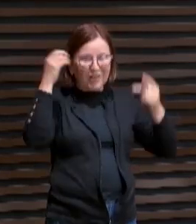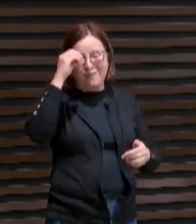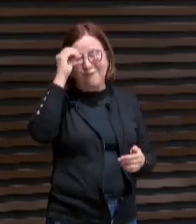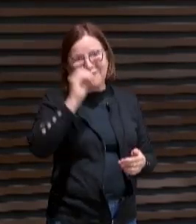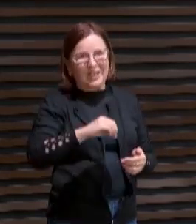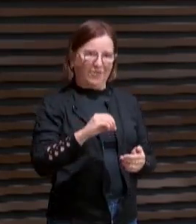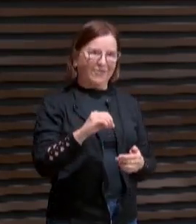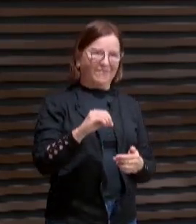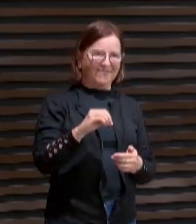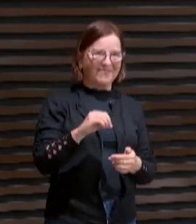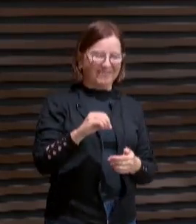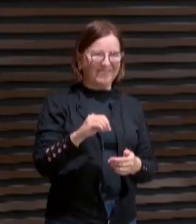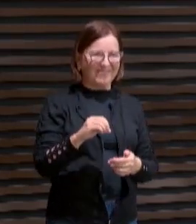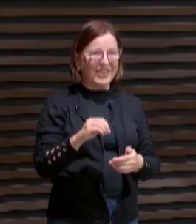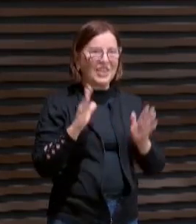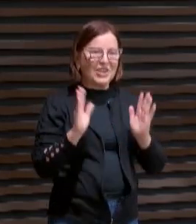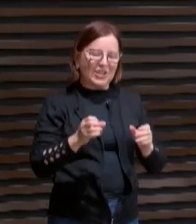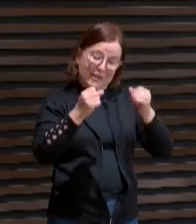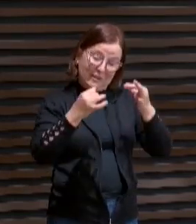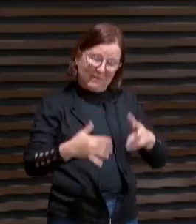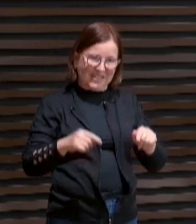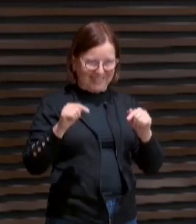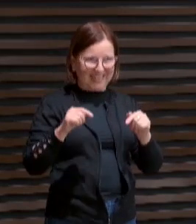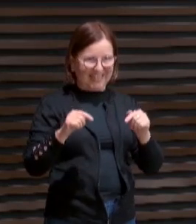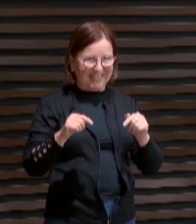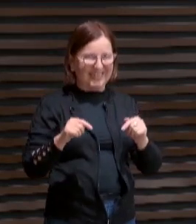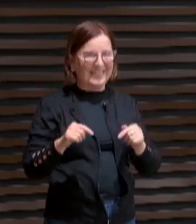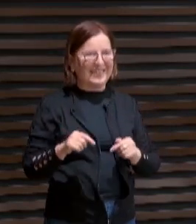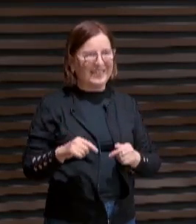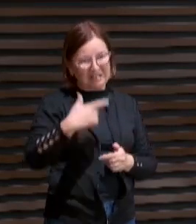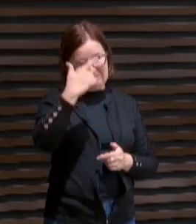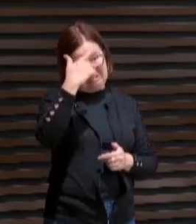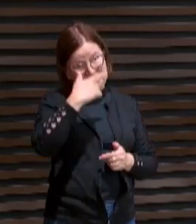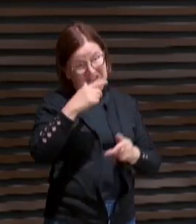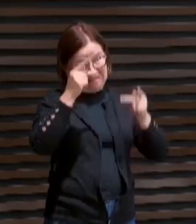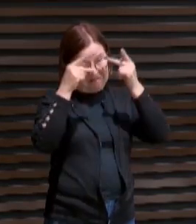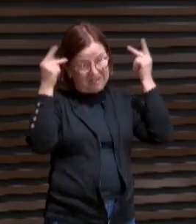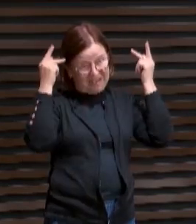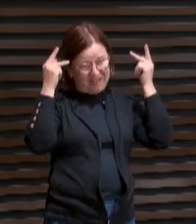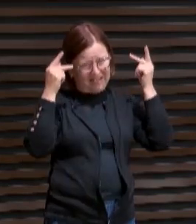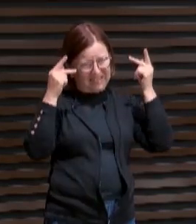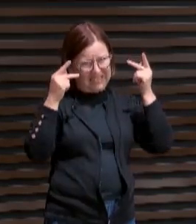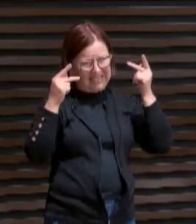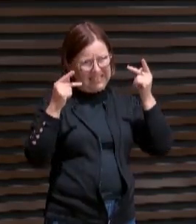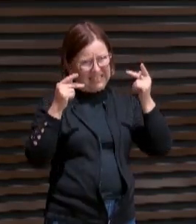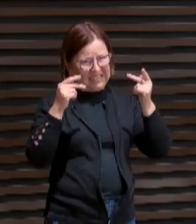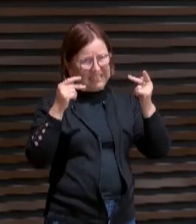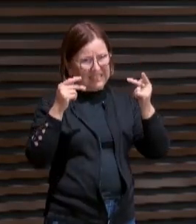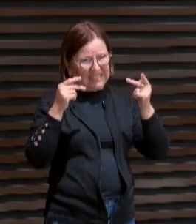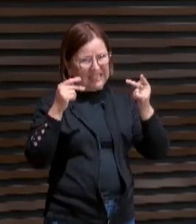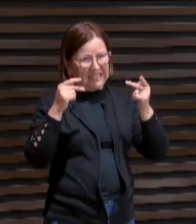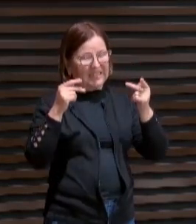falamos aqui da personalidade dele. Acabou casando com uma neta de